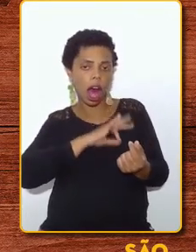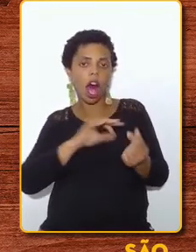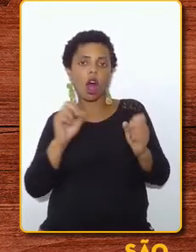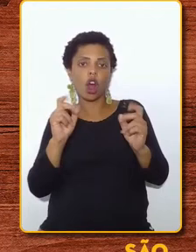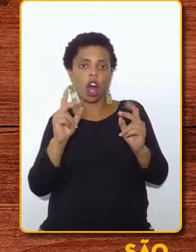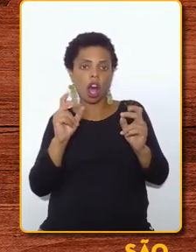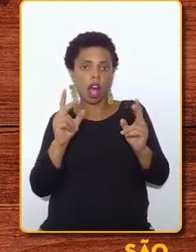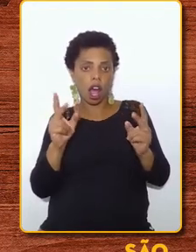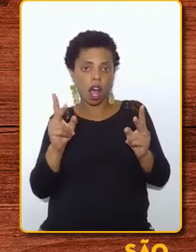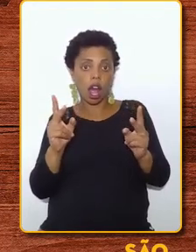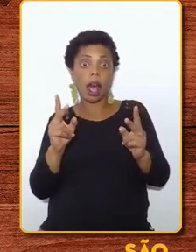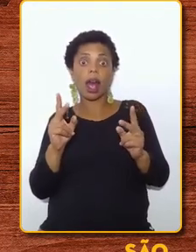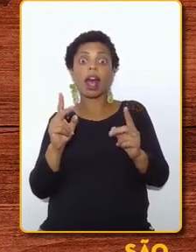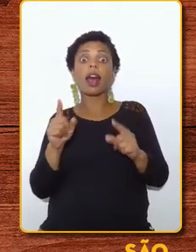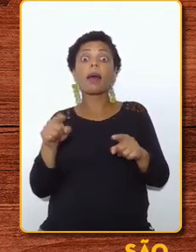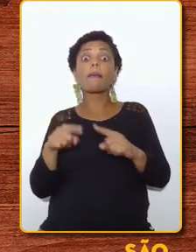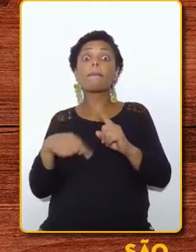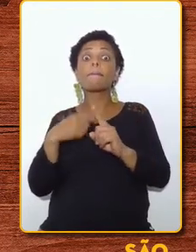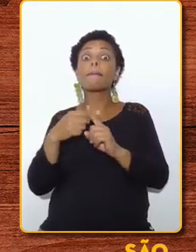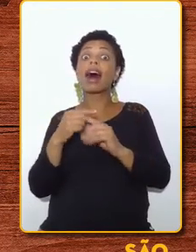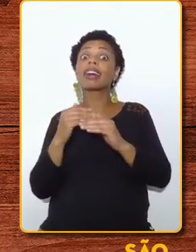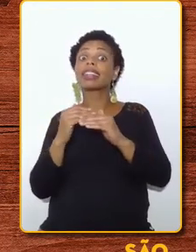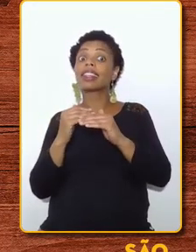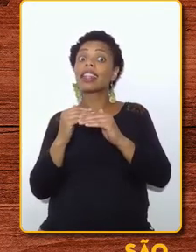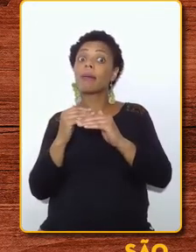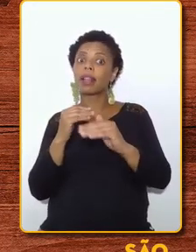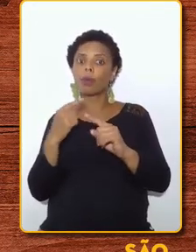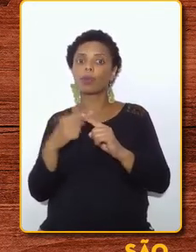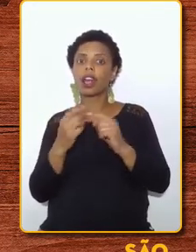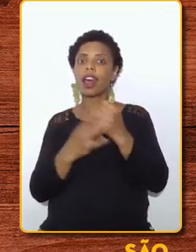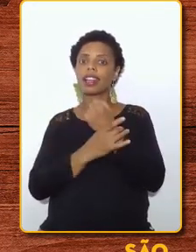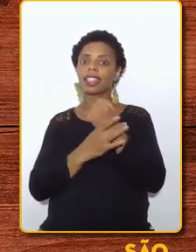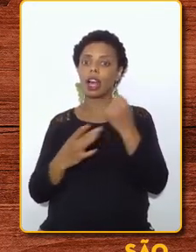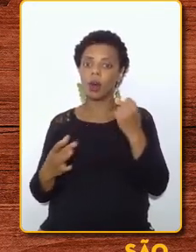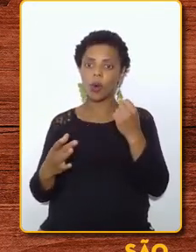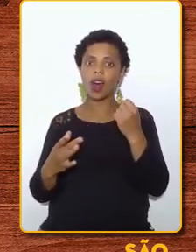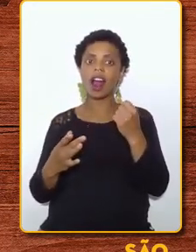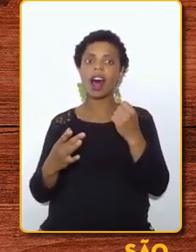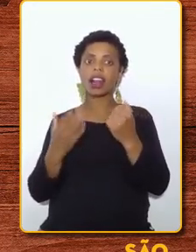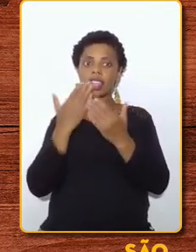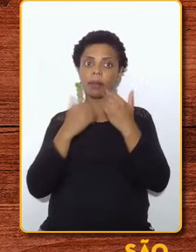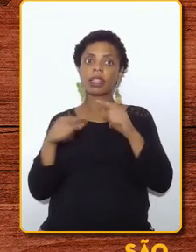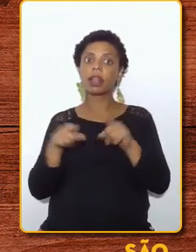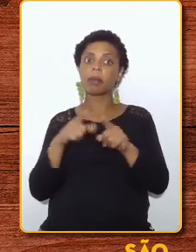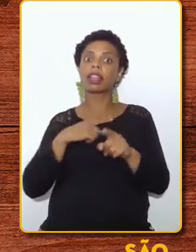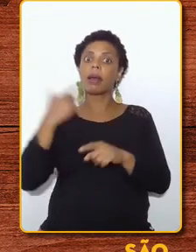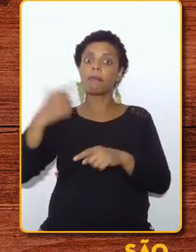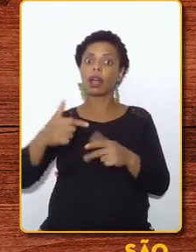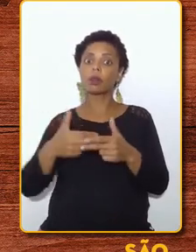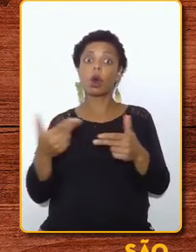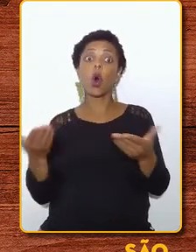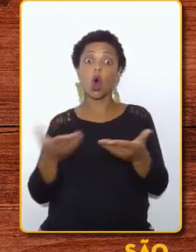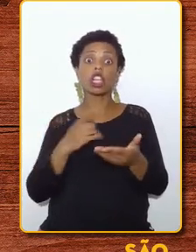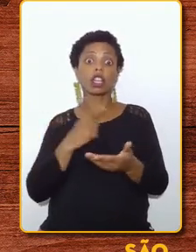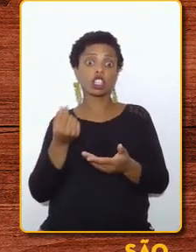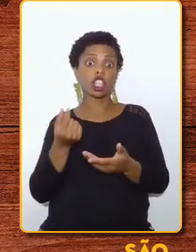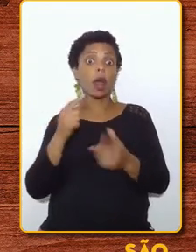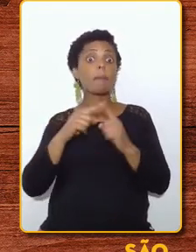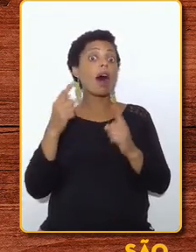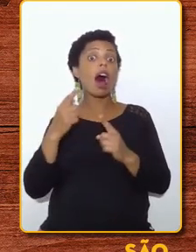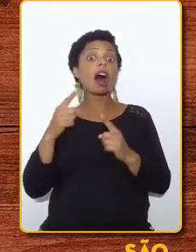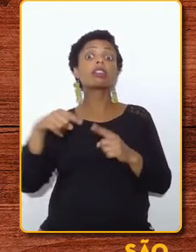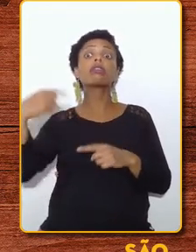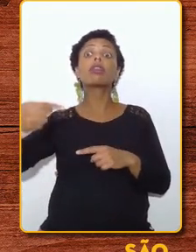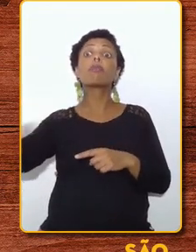decente, com estabilidade, que quando a gente fala em segurança alimentar, também tem esse componente, né? Eu tenho dinheiro hoje, mas eu não sei se eu vou ter daqui